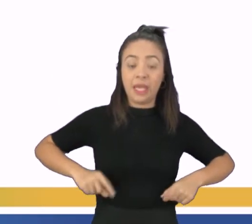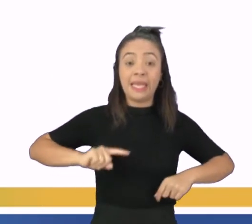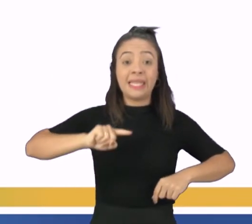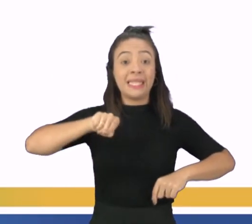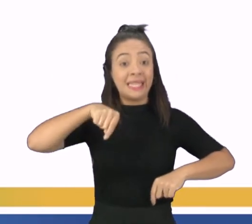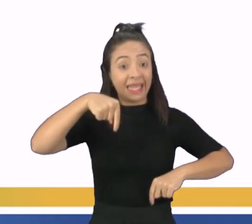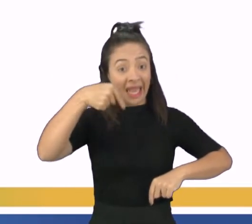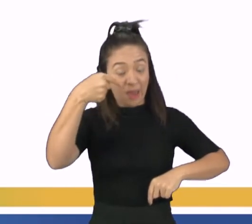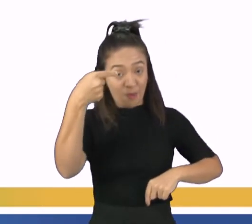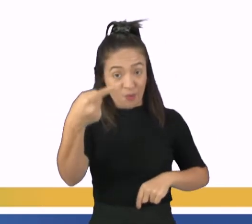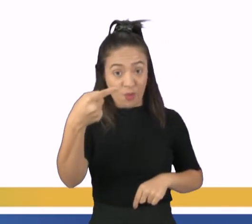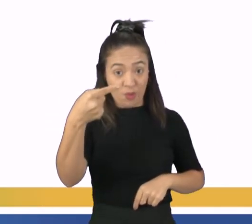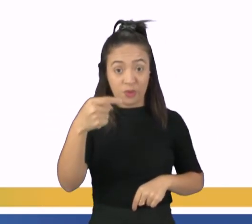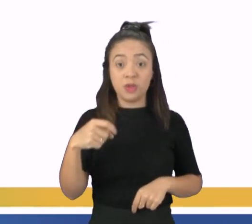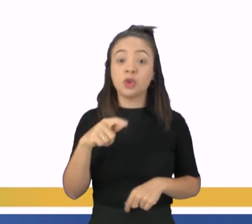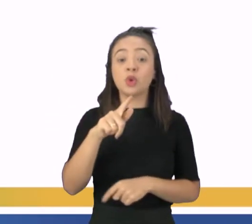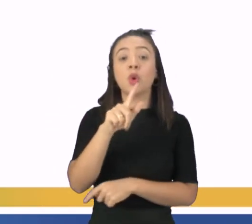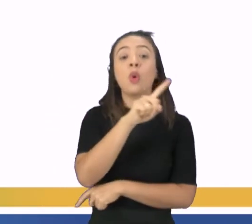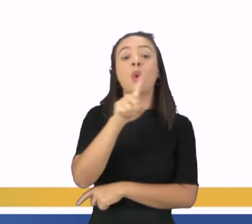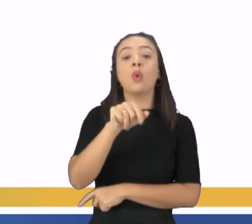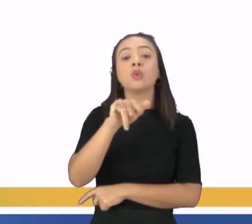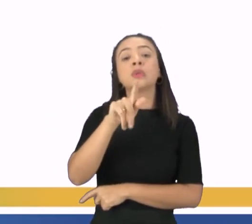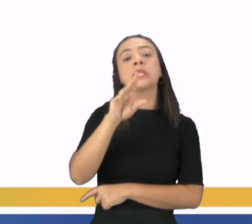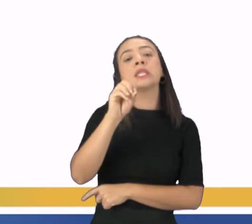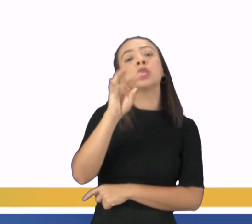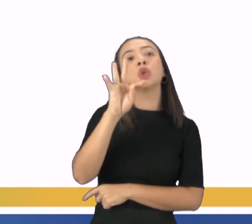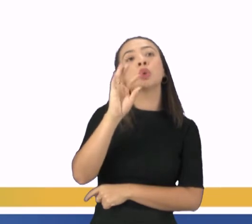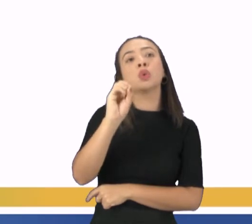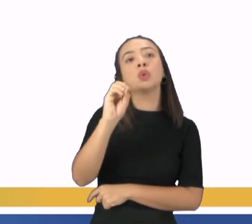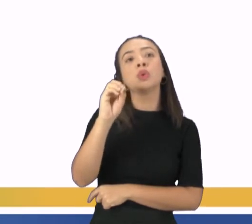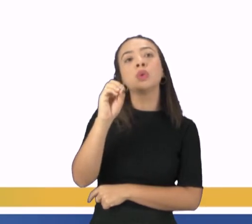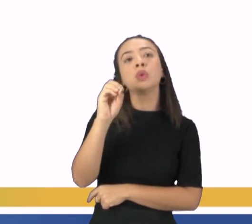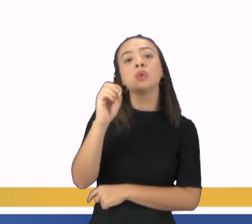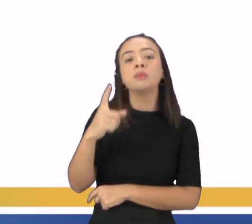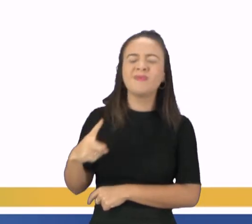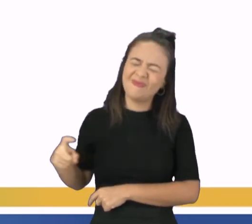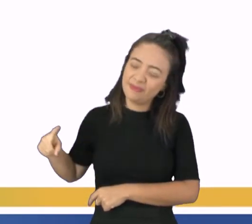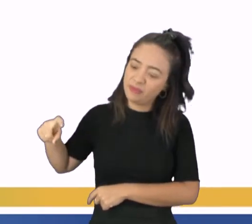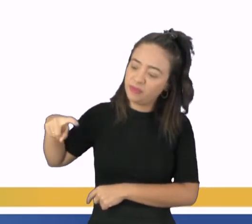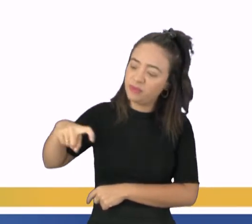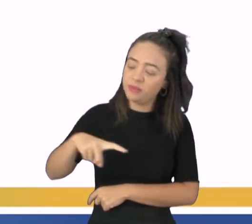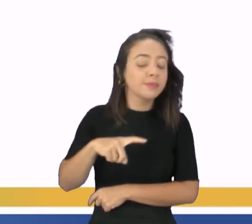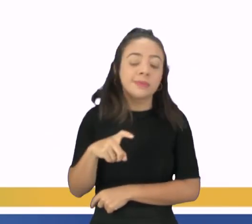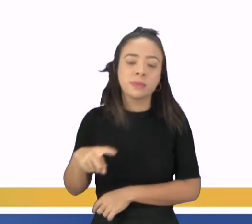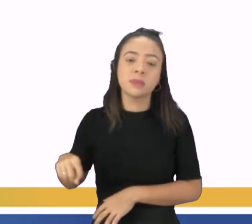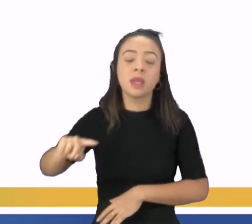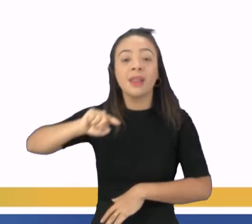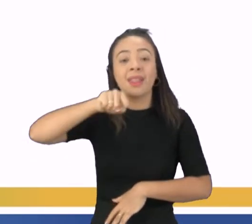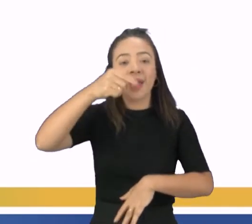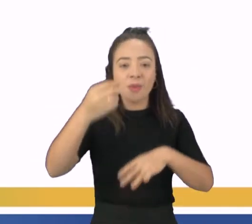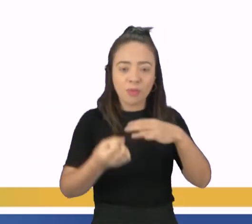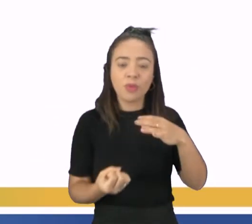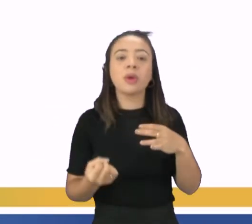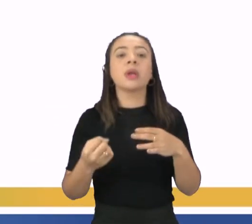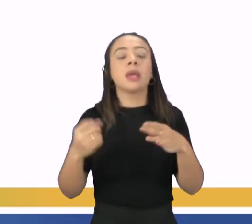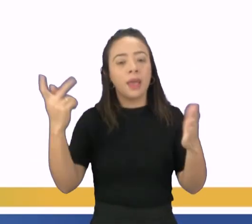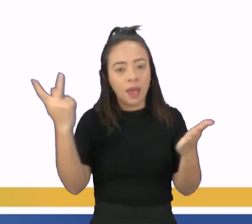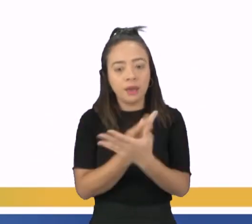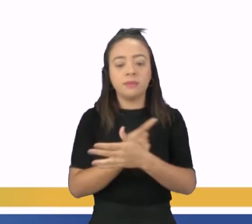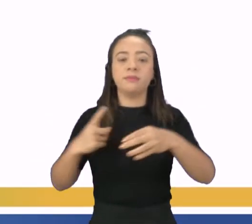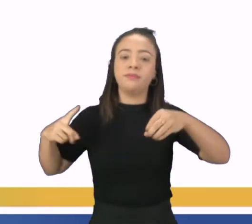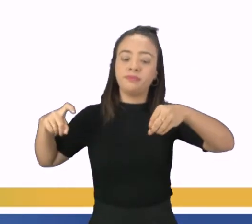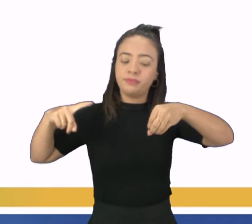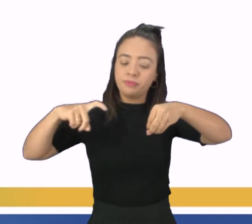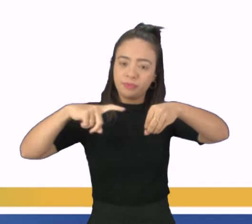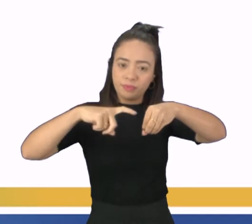o zigoto ele vai caminhar, tá? Por que coloquei caminhar entre aspas? Porque, né, o zigoto não tem perna, ele não vai caminhar, mas a gente coloca essa expressão para facilitar